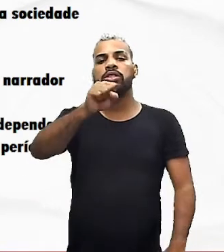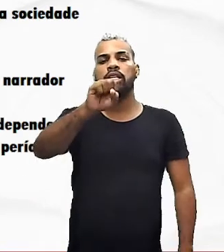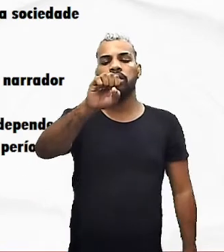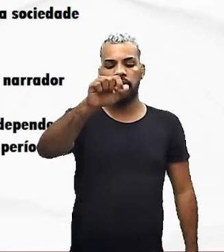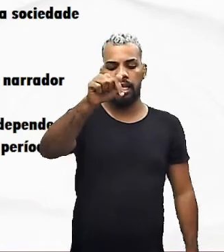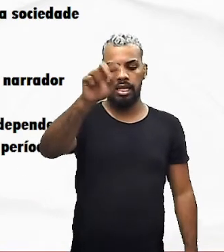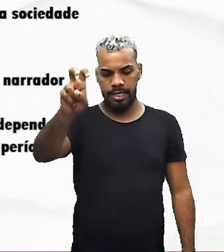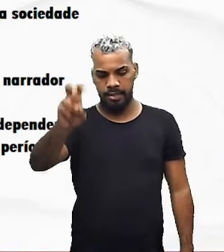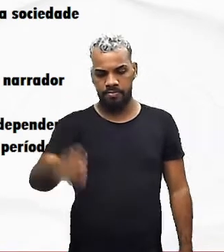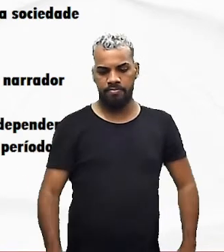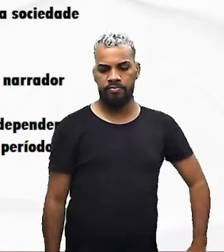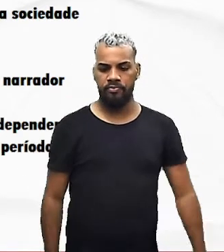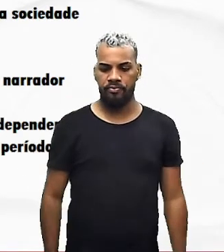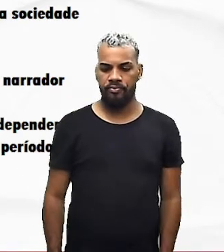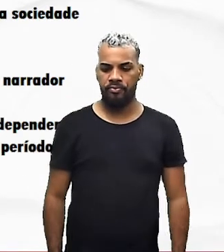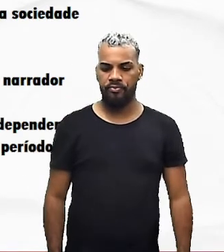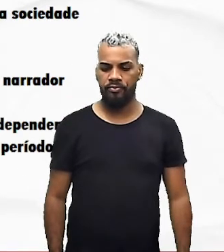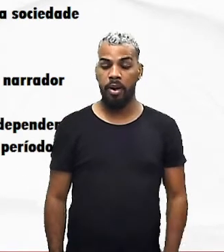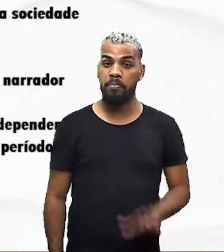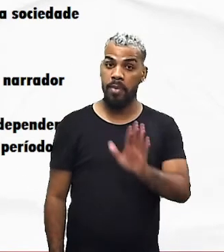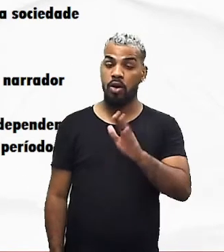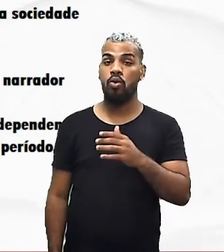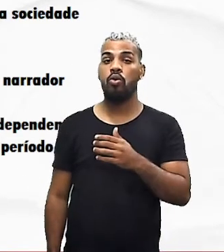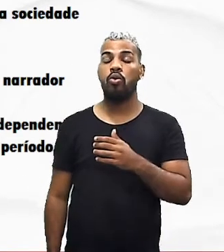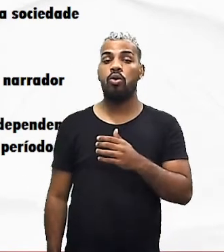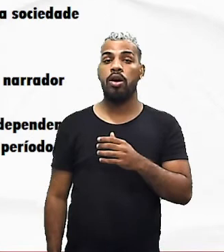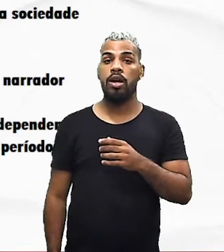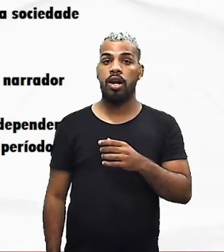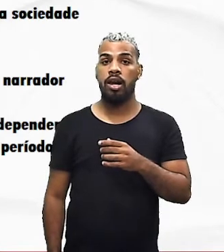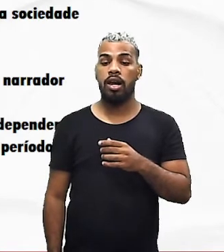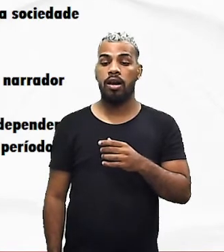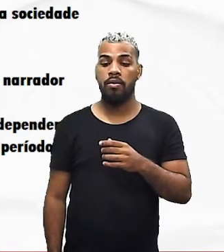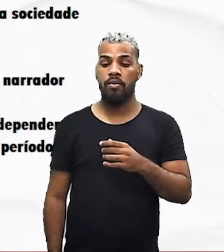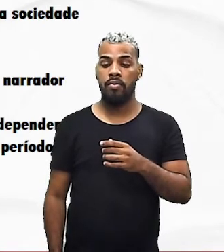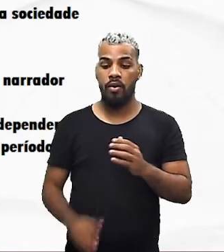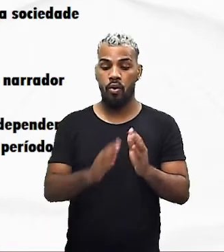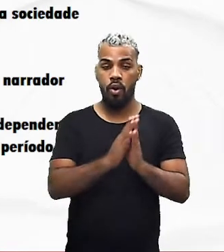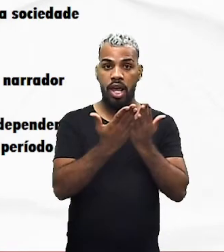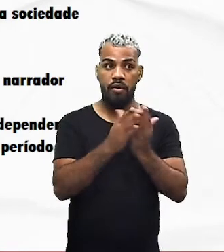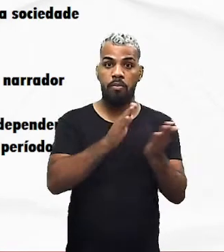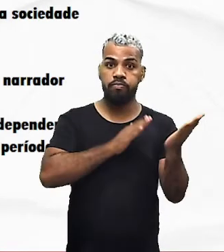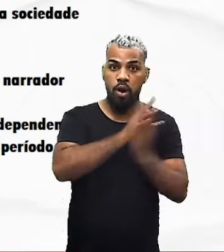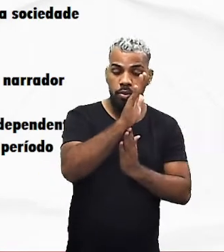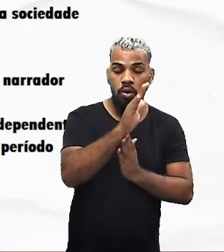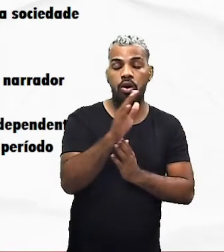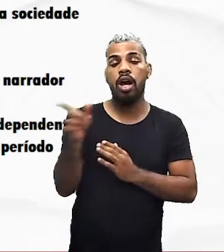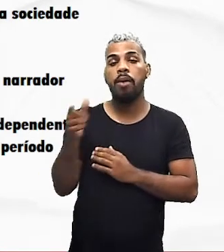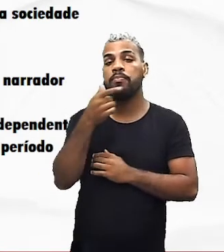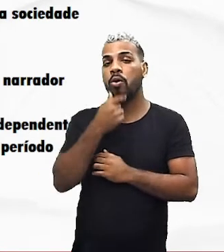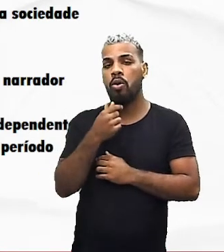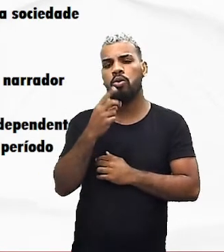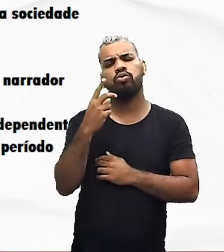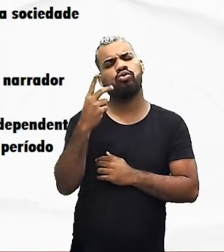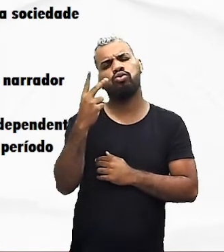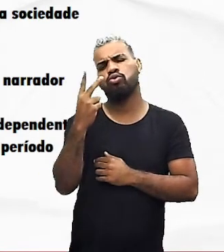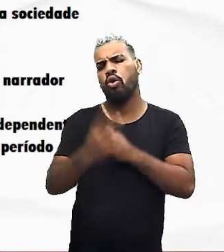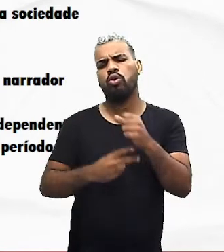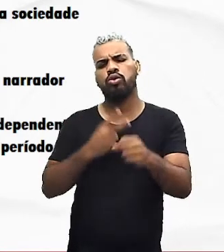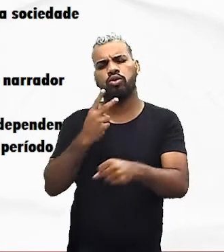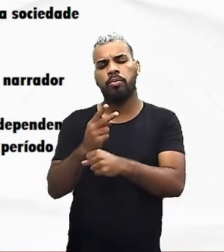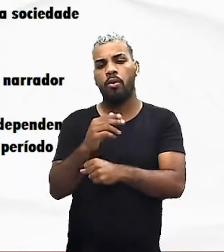Vê aí, minha gente, ele morre, eu acho que 2 ou 3 anos depois que publica esse livro, hein? No fragmento transcrito, a presença de